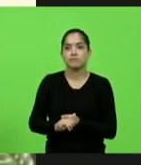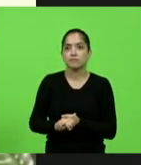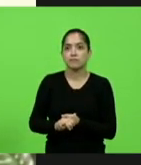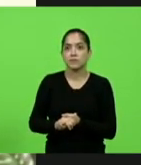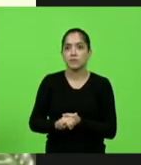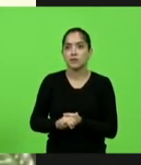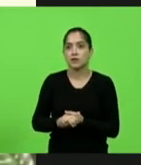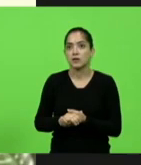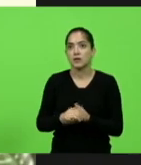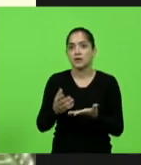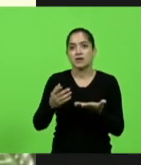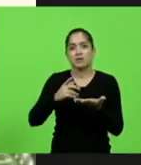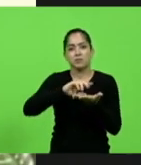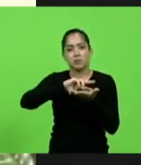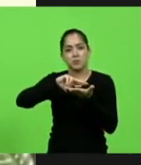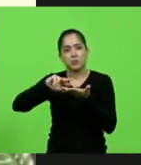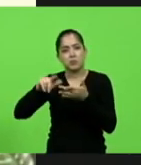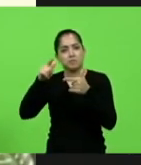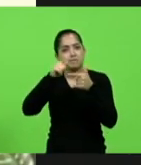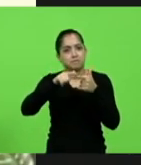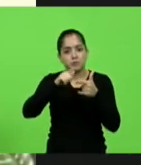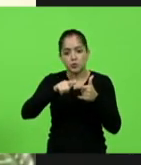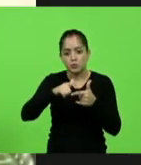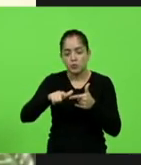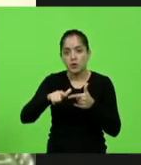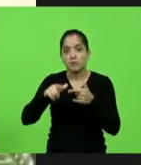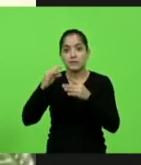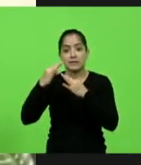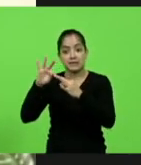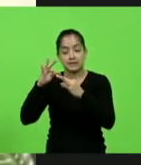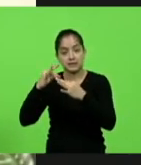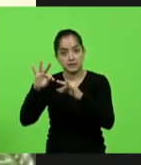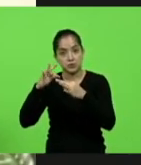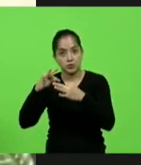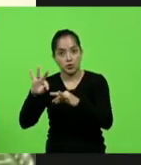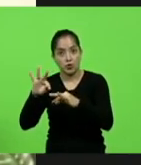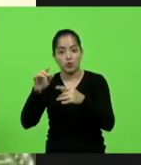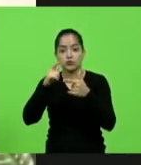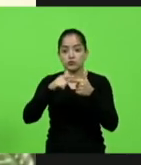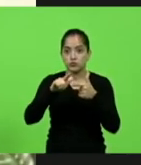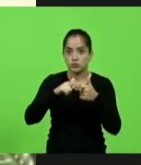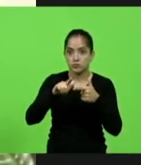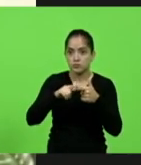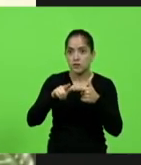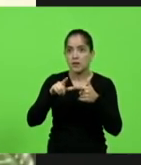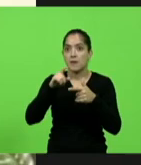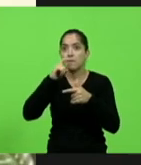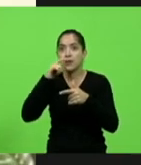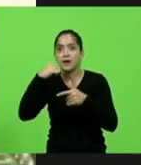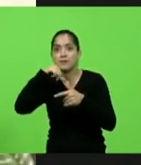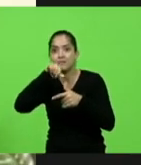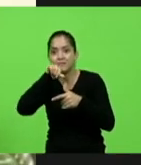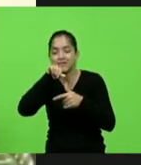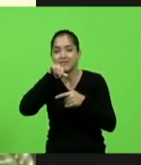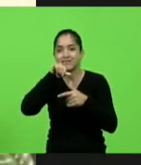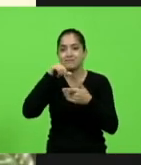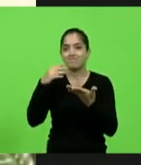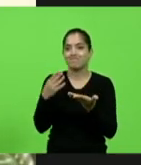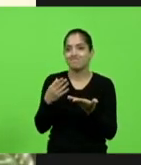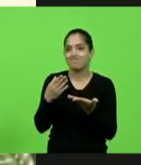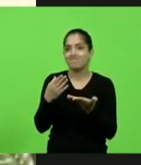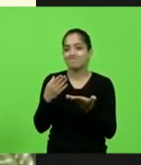inúmeras deficiências, né? Tanto na área tecnológica, os pais que não têm o conhecimento necessário, a